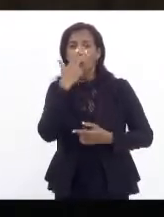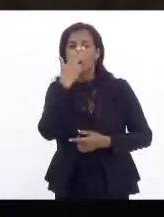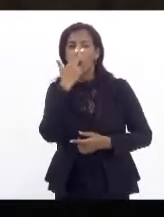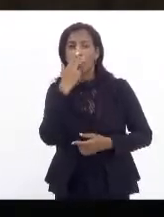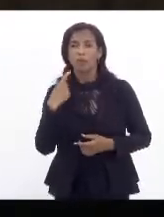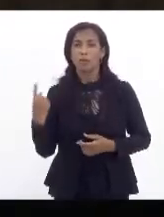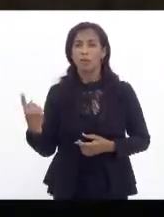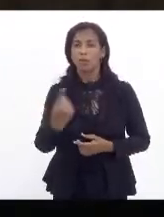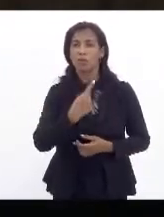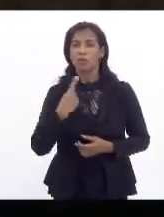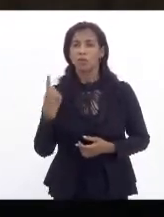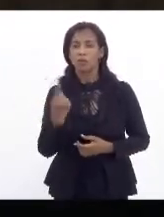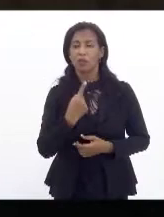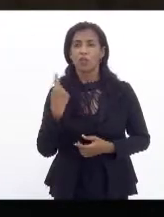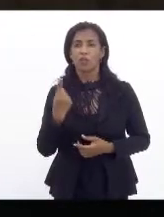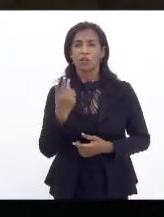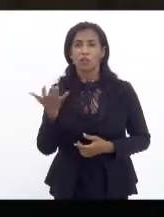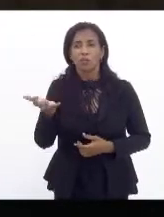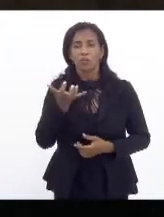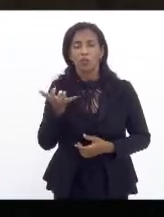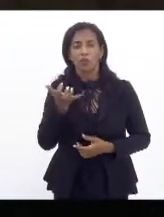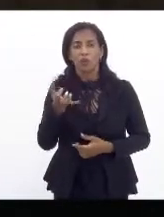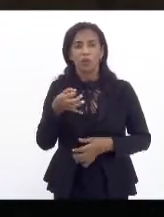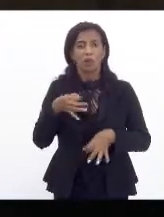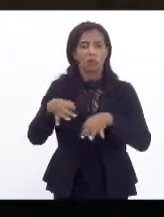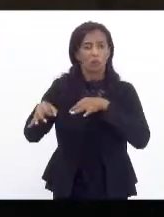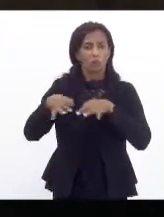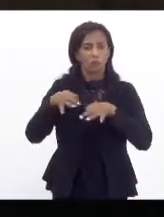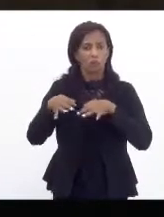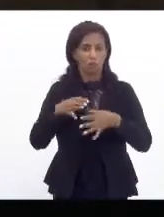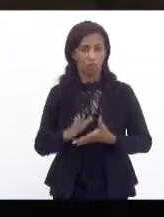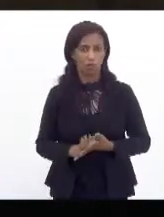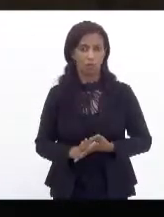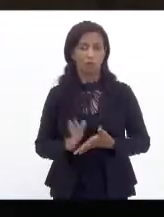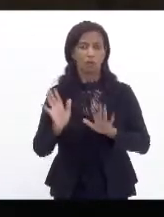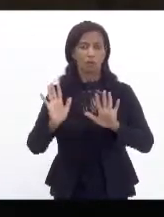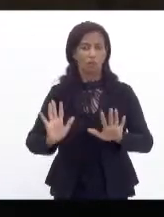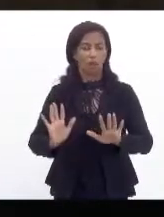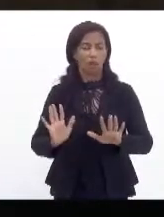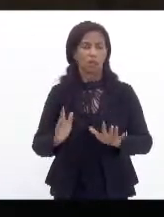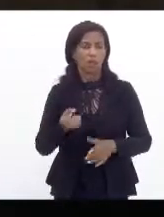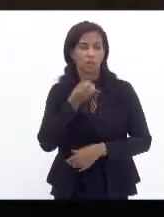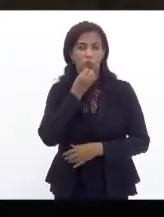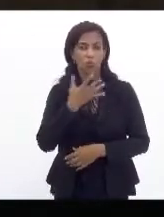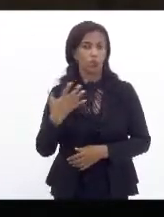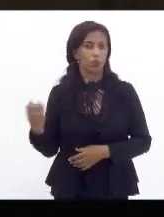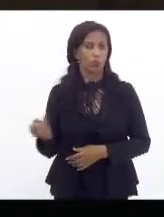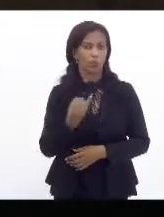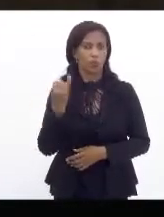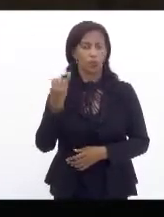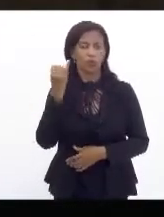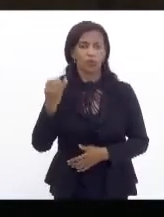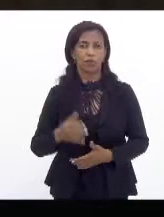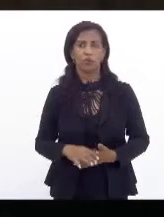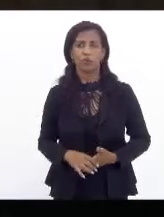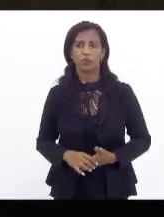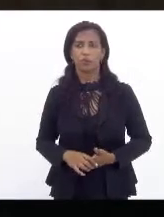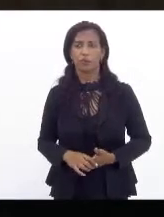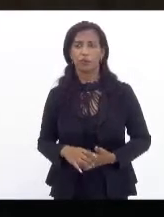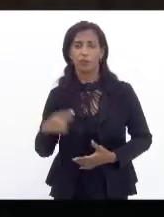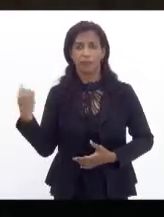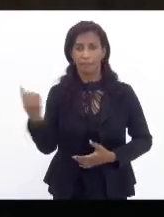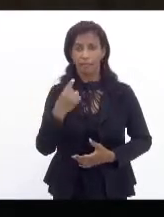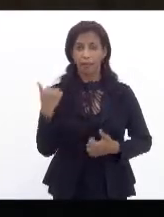nós somos patrocinadores de algum método. Mas, de qualquer maneira, o projeto é muito importante e